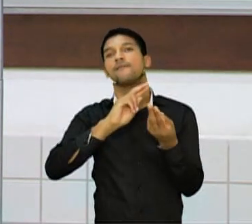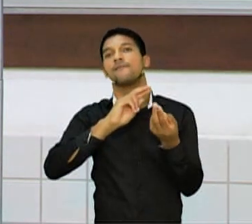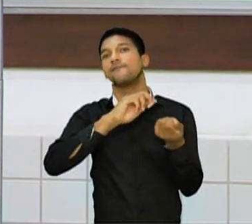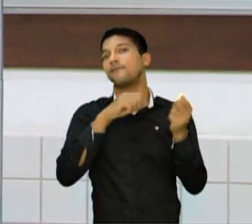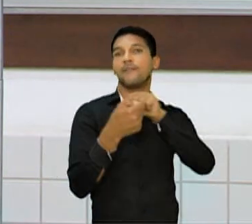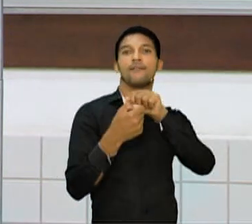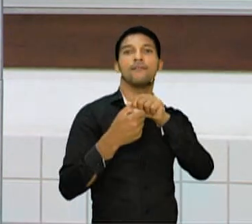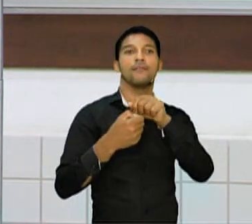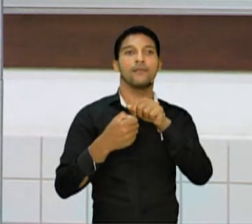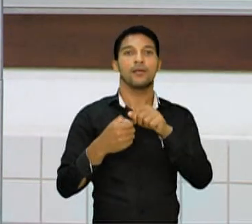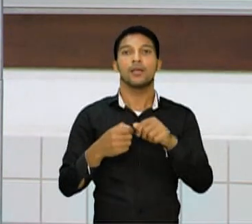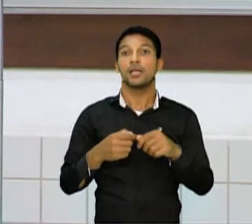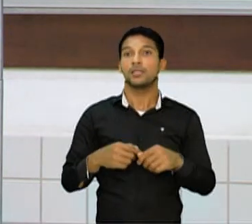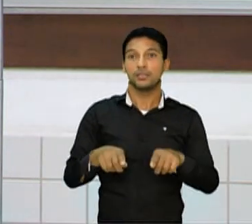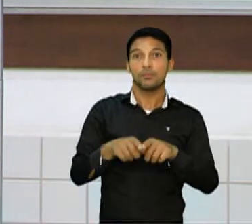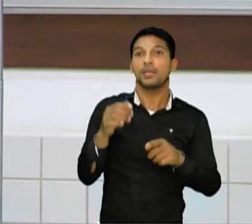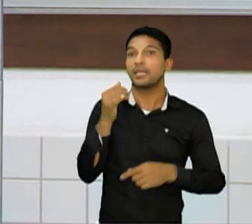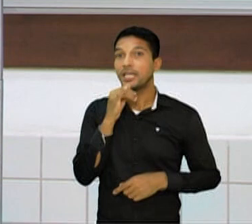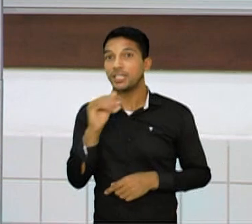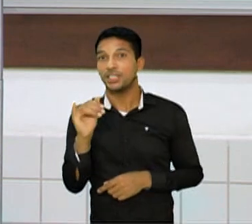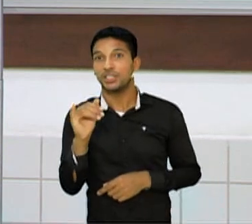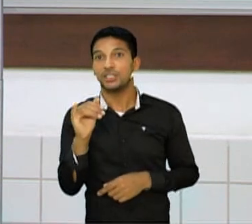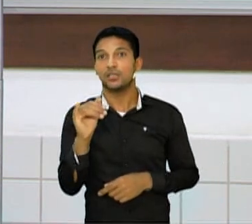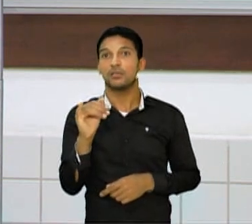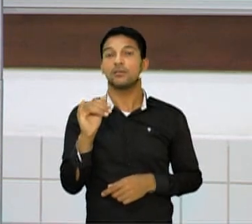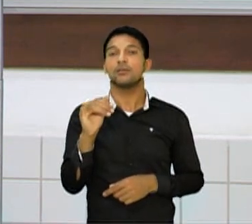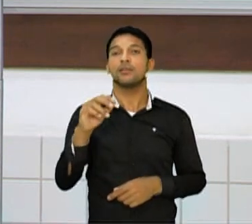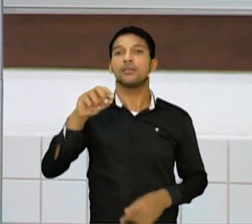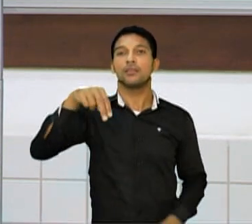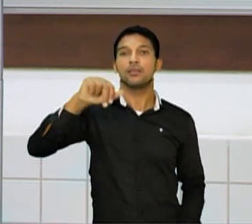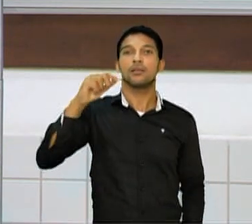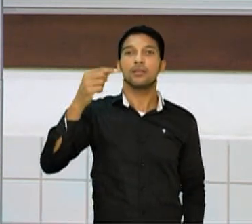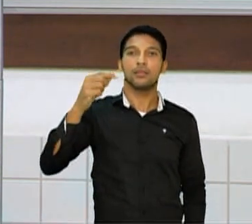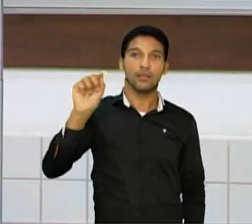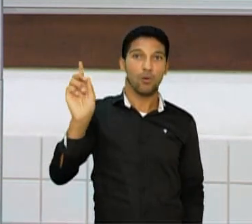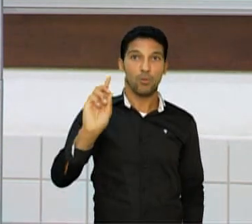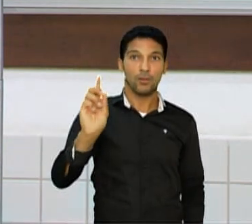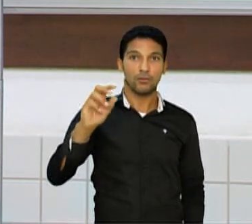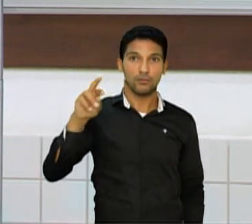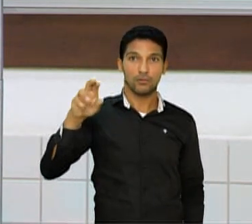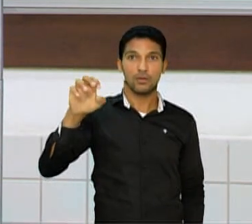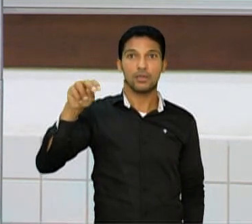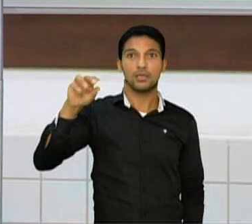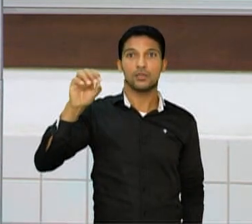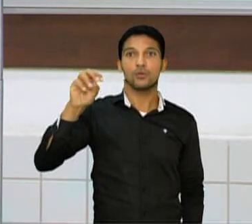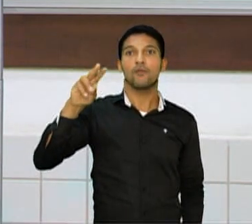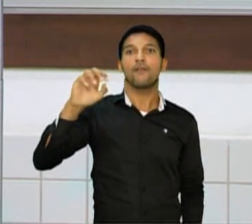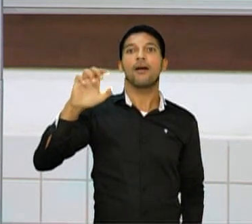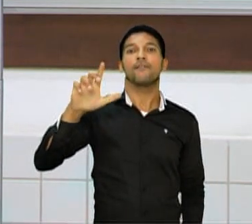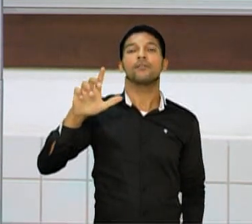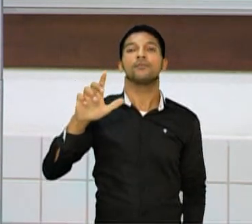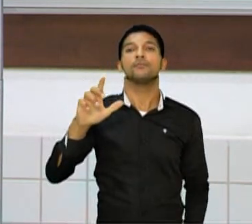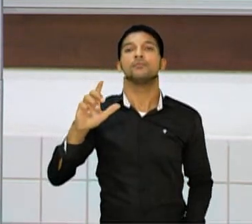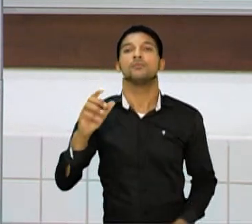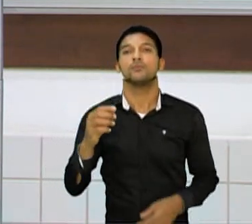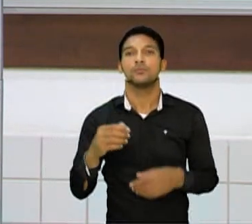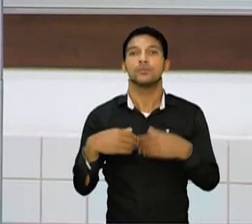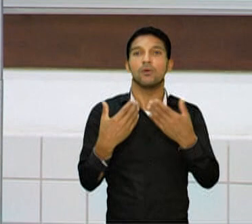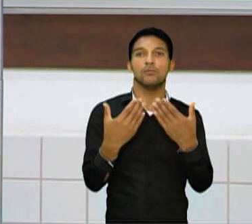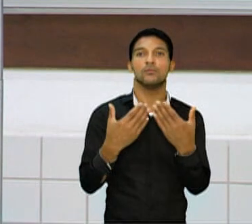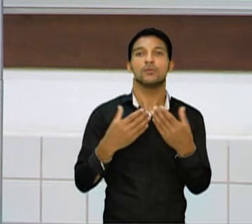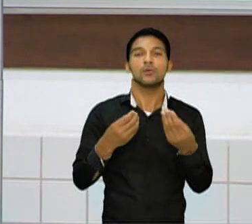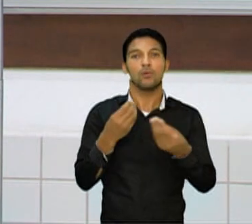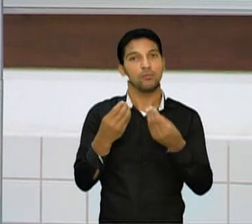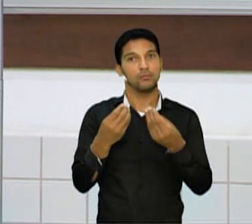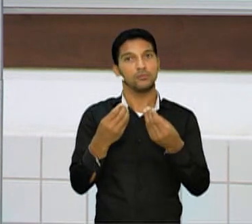o não renovável como sendo esgotável. Então, na verdade, o que a gente tem que observar é o movimento cíclico